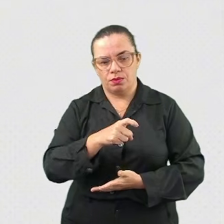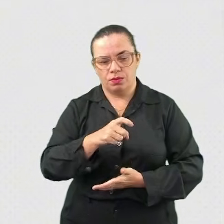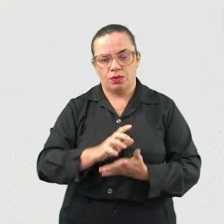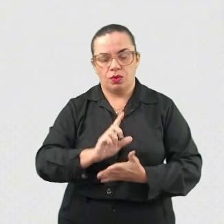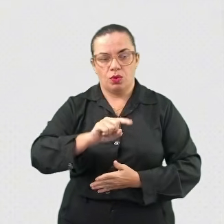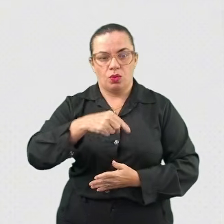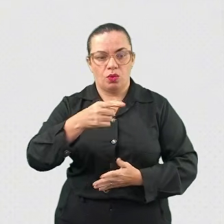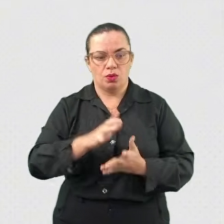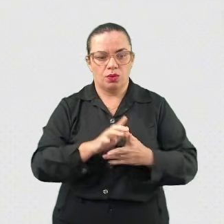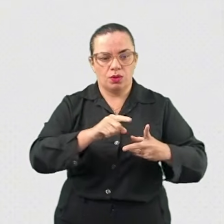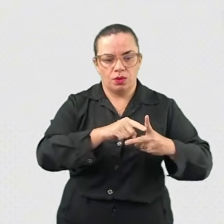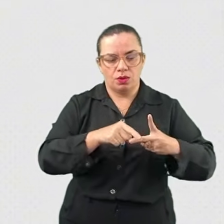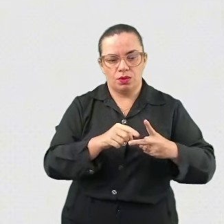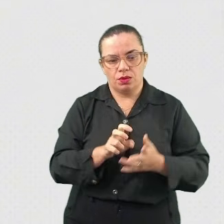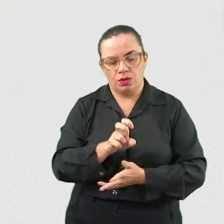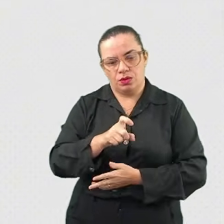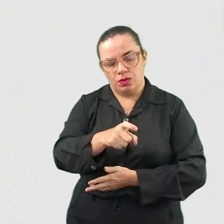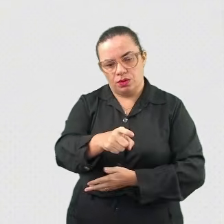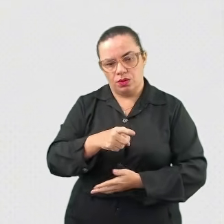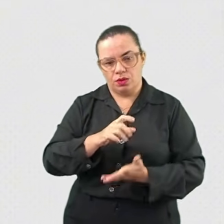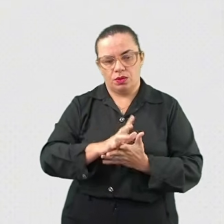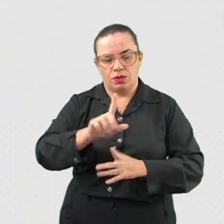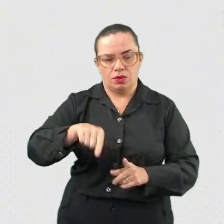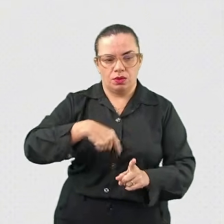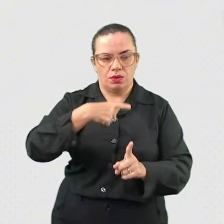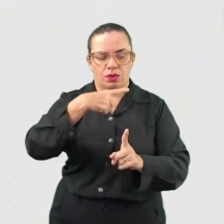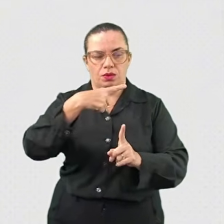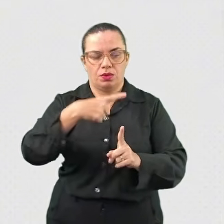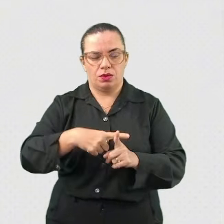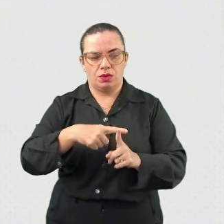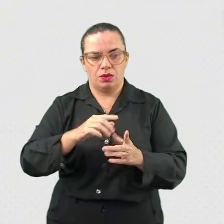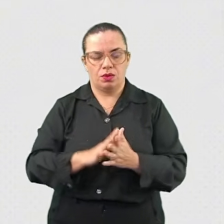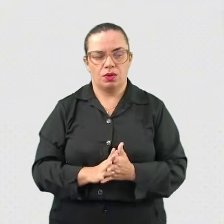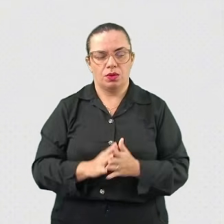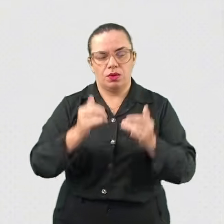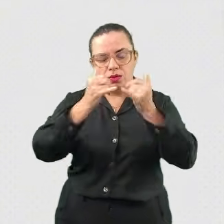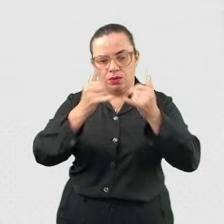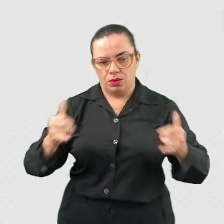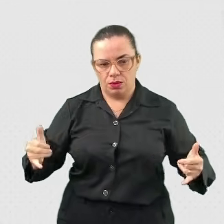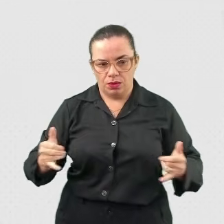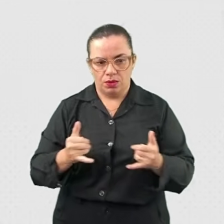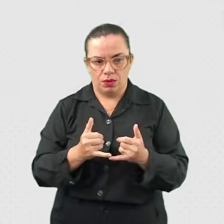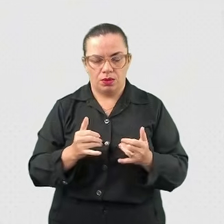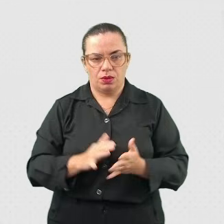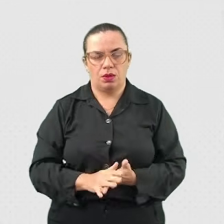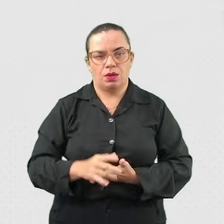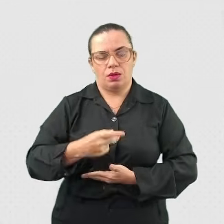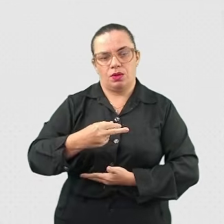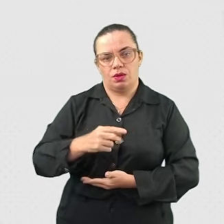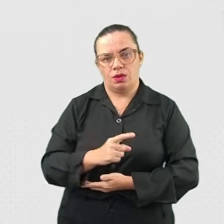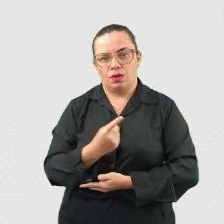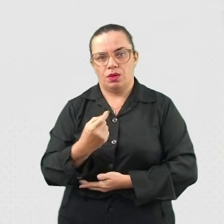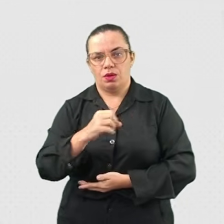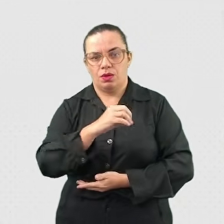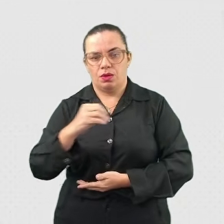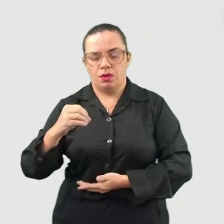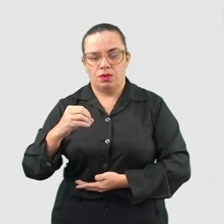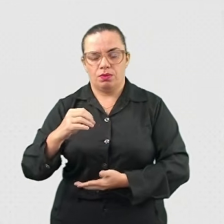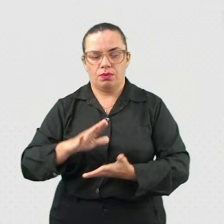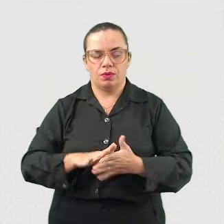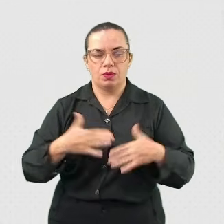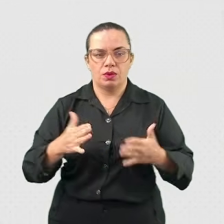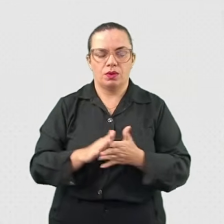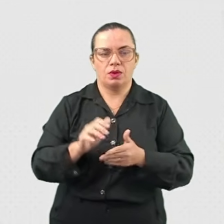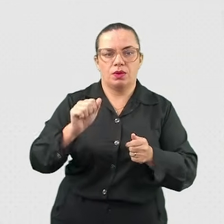mede 5x, a soma dos ângulos internos de um triângulo é igual a 180, tá? Então, o que você